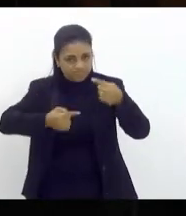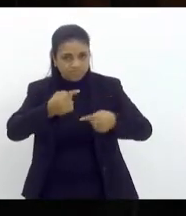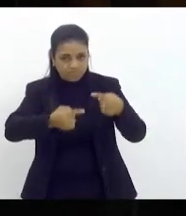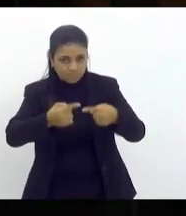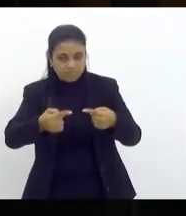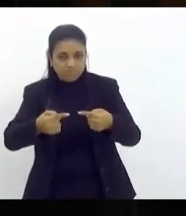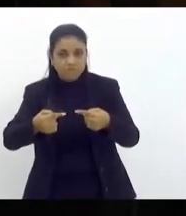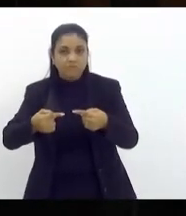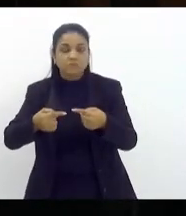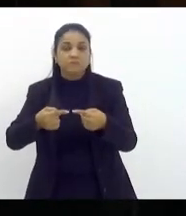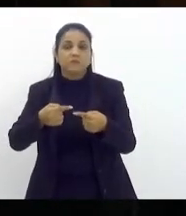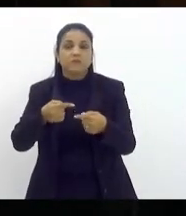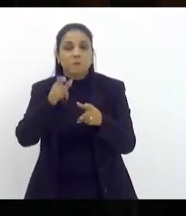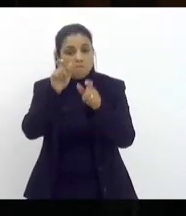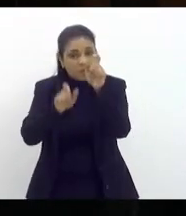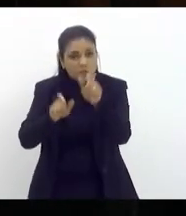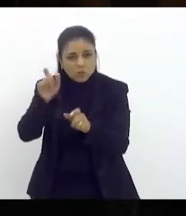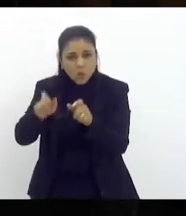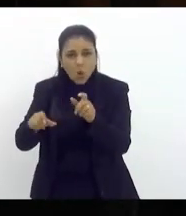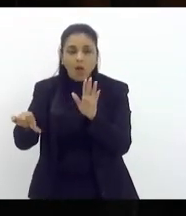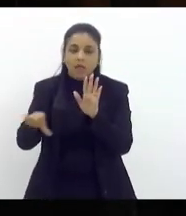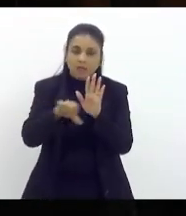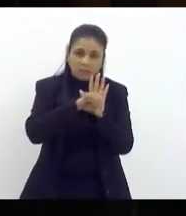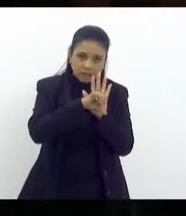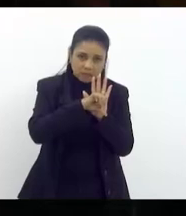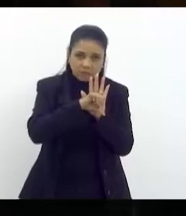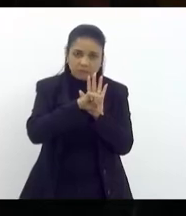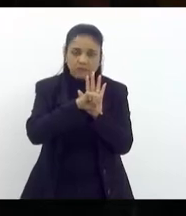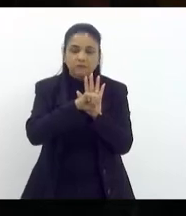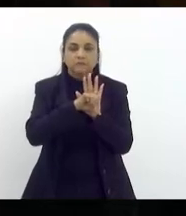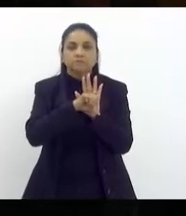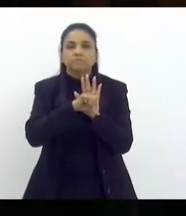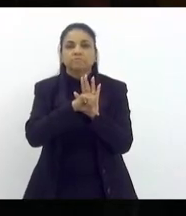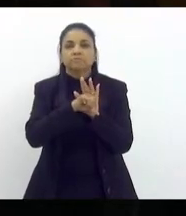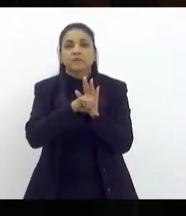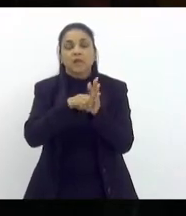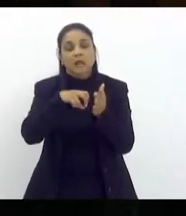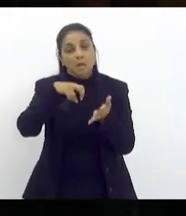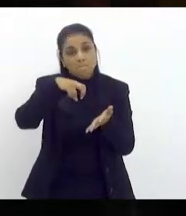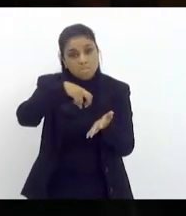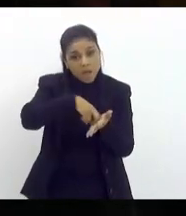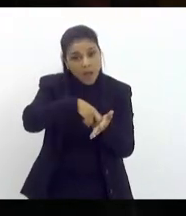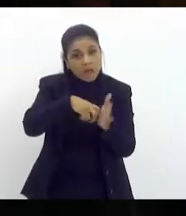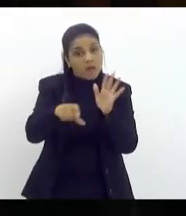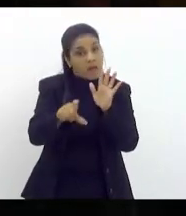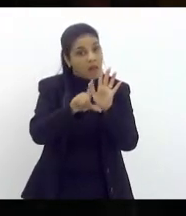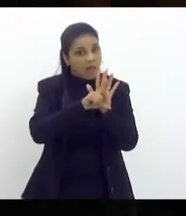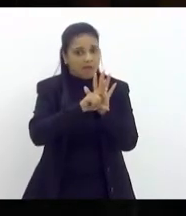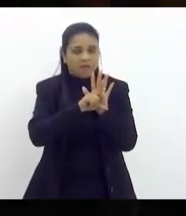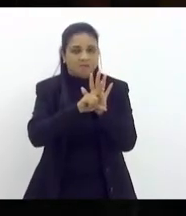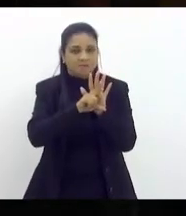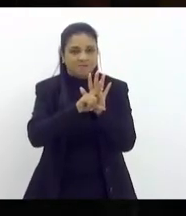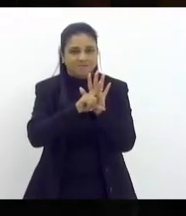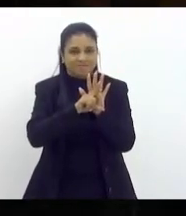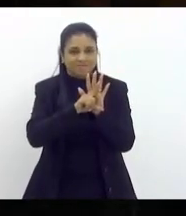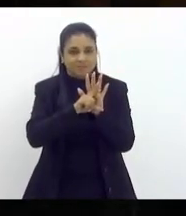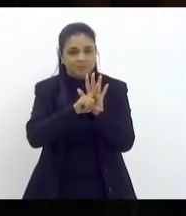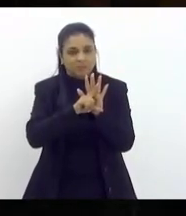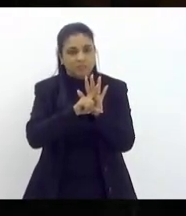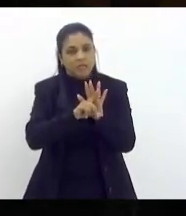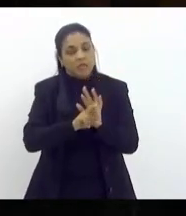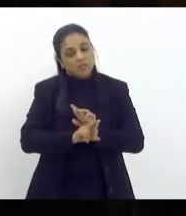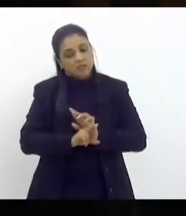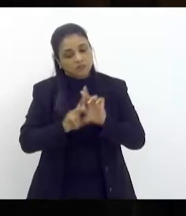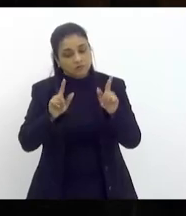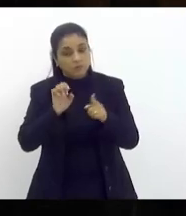cometeram porventura algum ato infracional elas paguem perante a lei e não que o estado torne esse